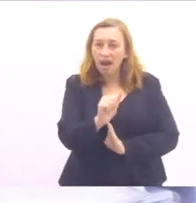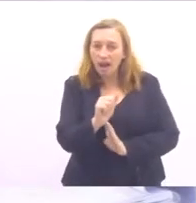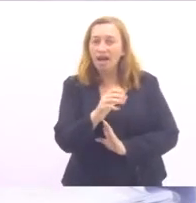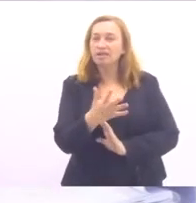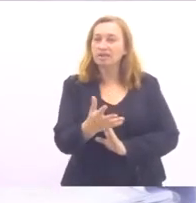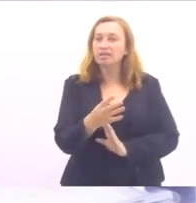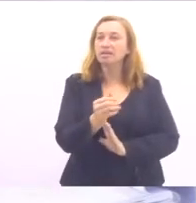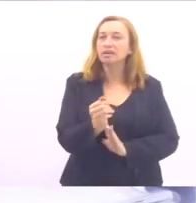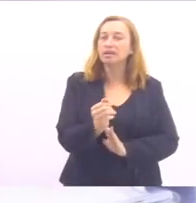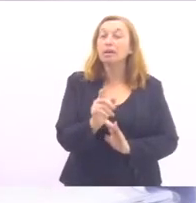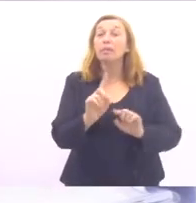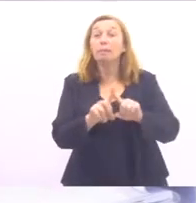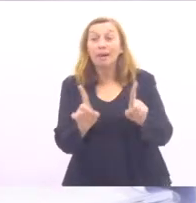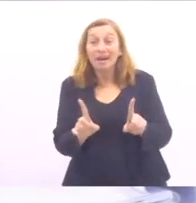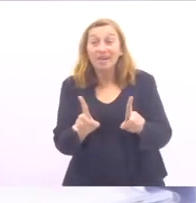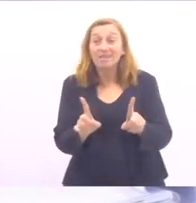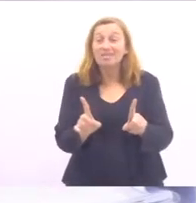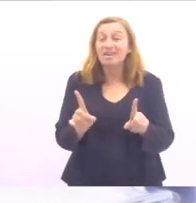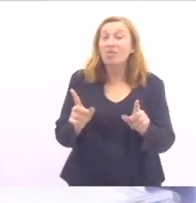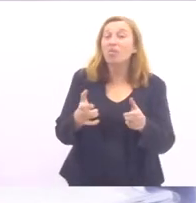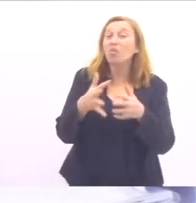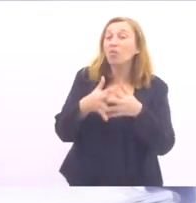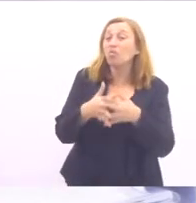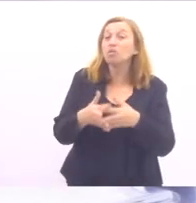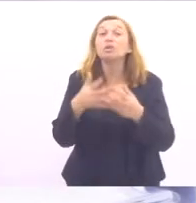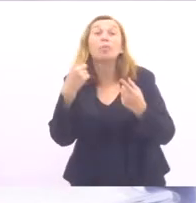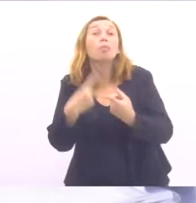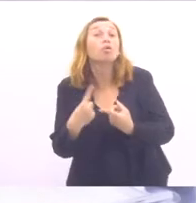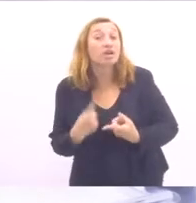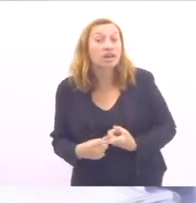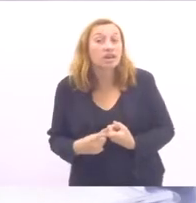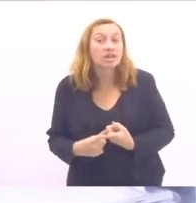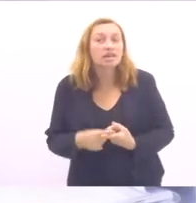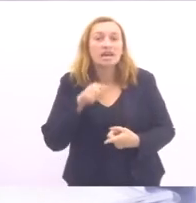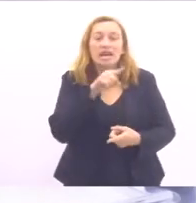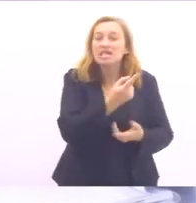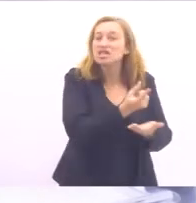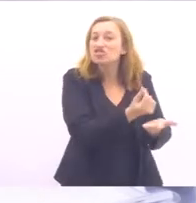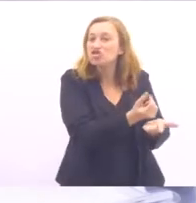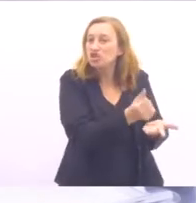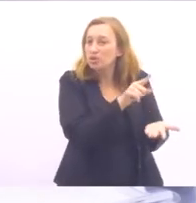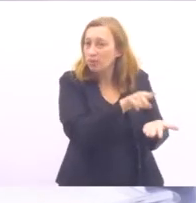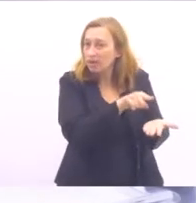destinação... Mas aí já é uma coisa complicada, porque esse dinheiro...